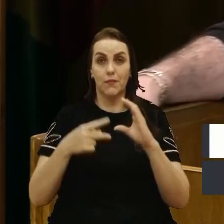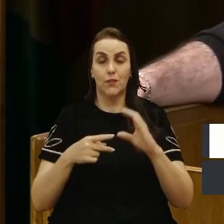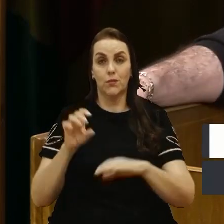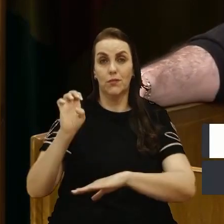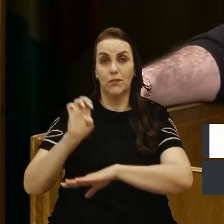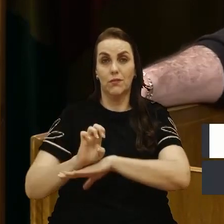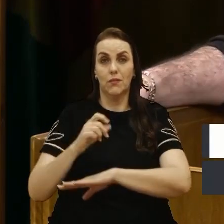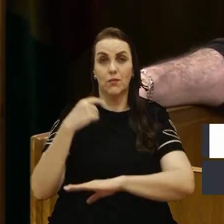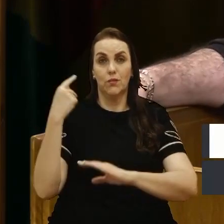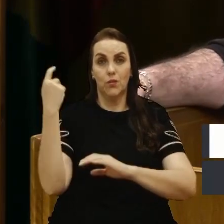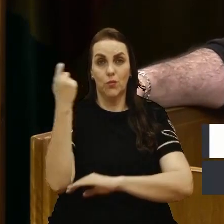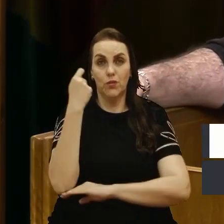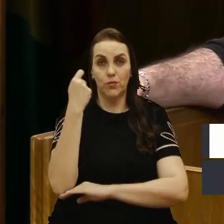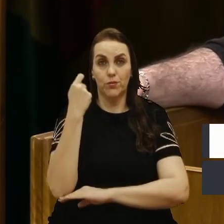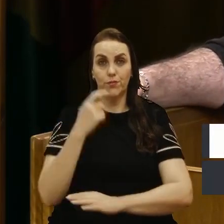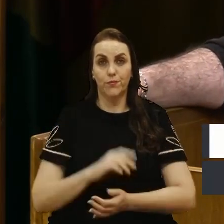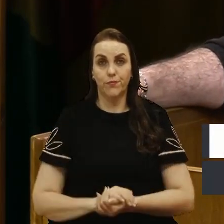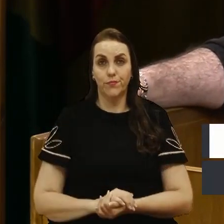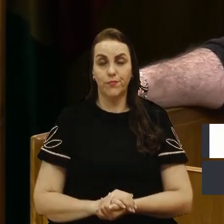Sul.